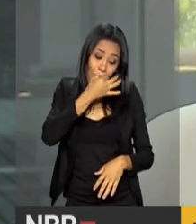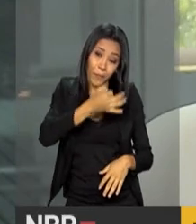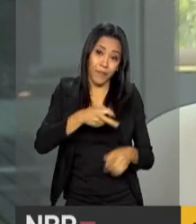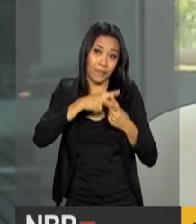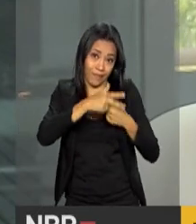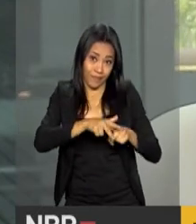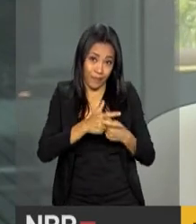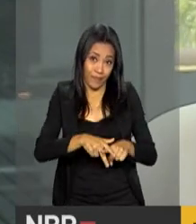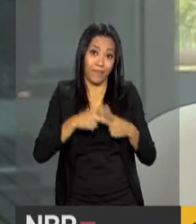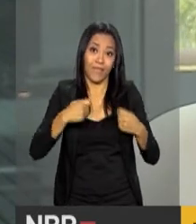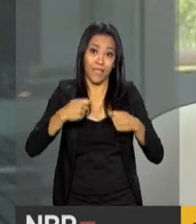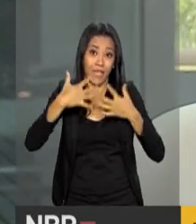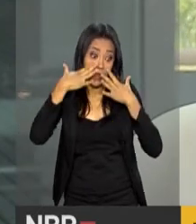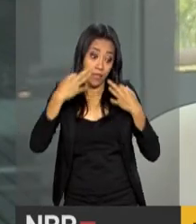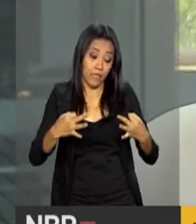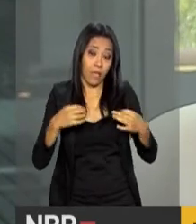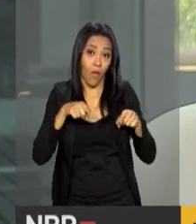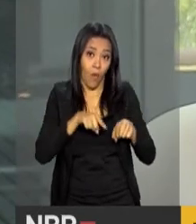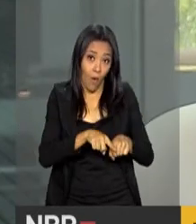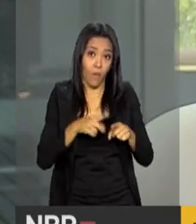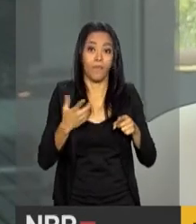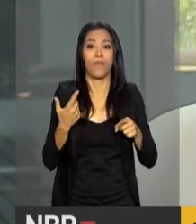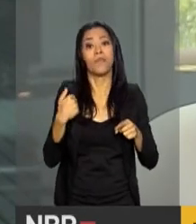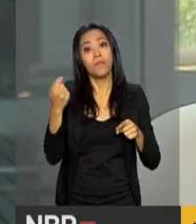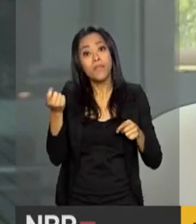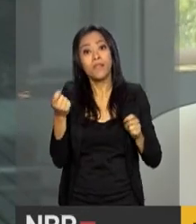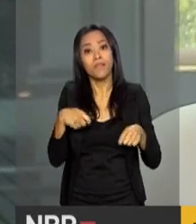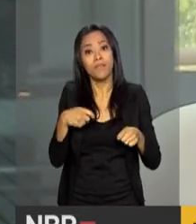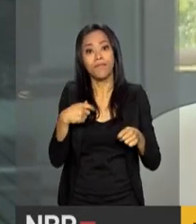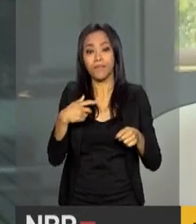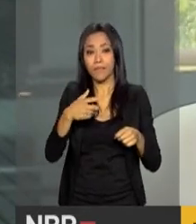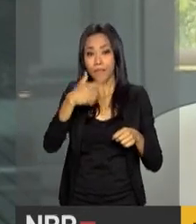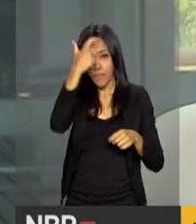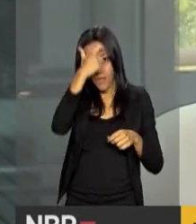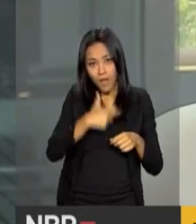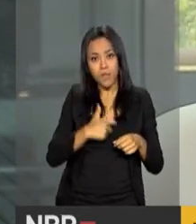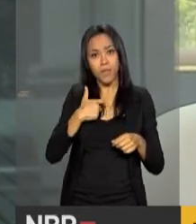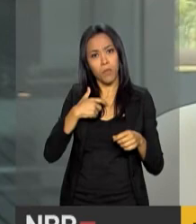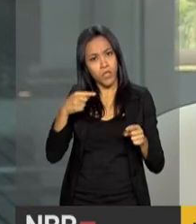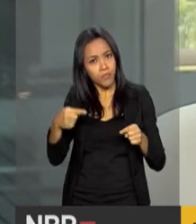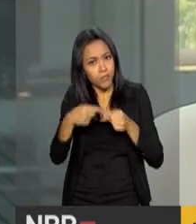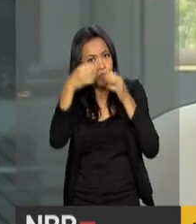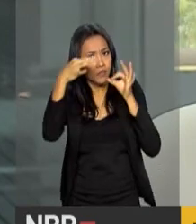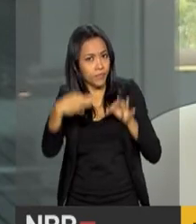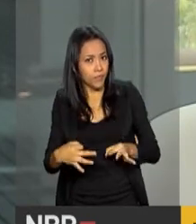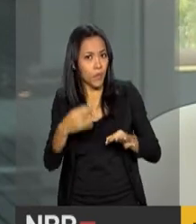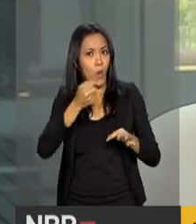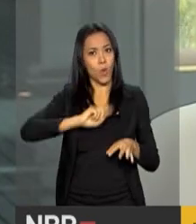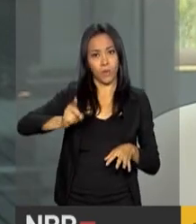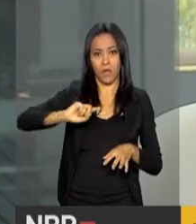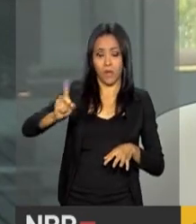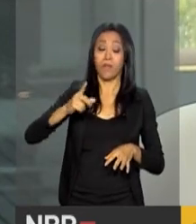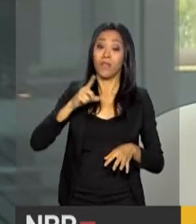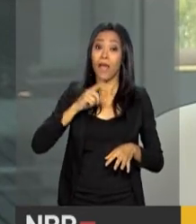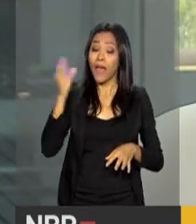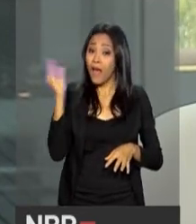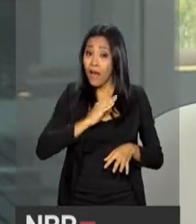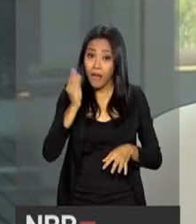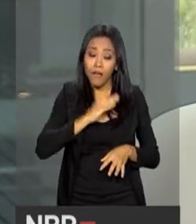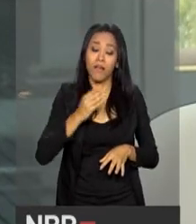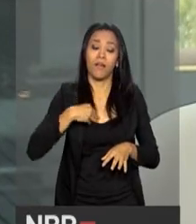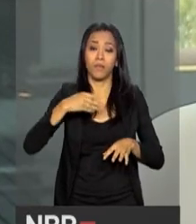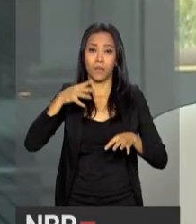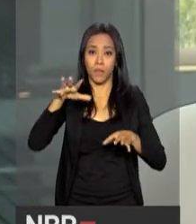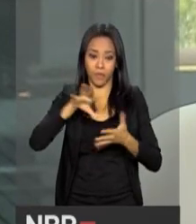alerta olha o produtor como é autodeclaratório produtor poderá confirmar ou não então você tem agilidade na divulgação